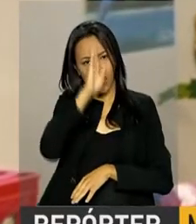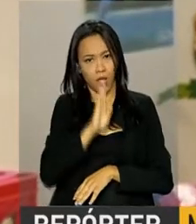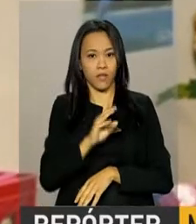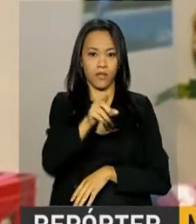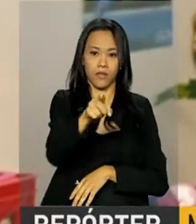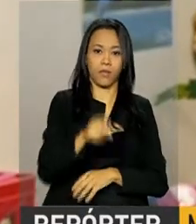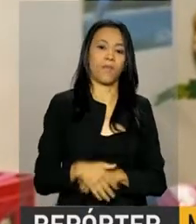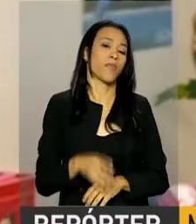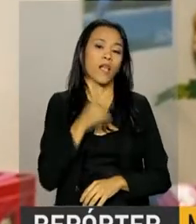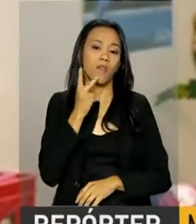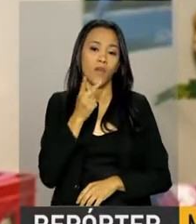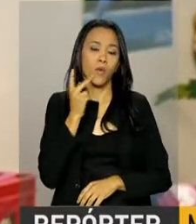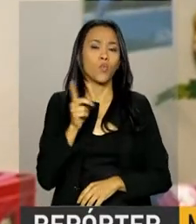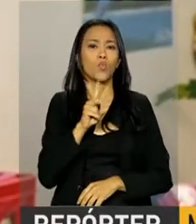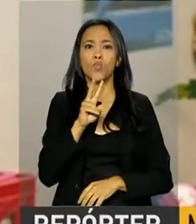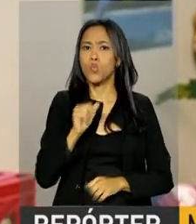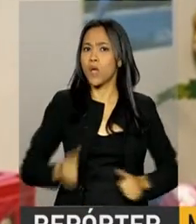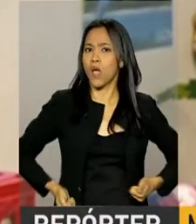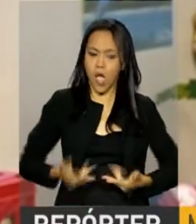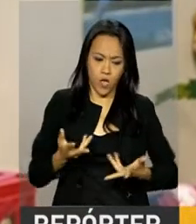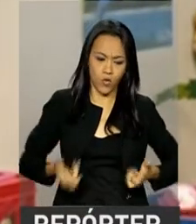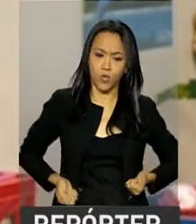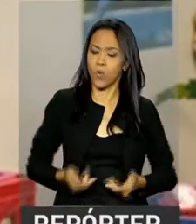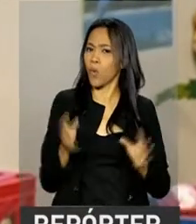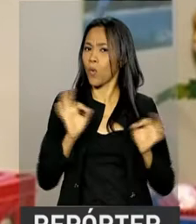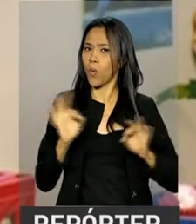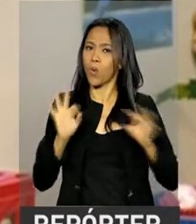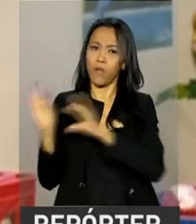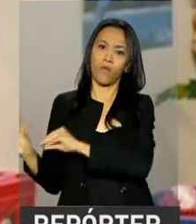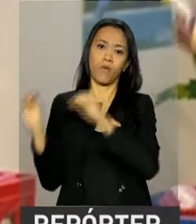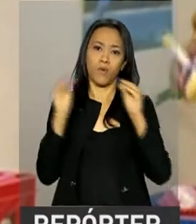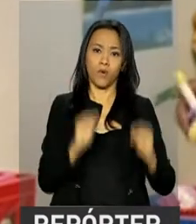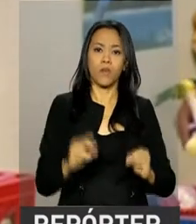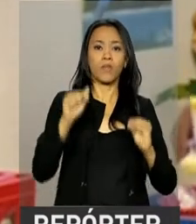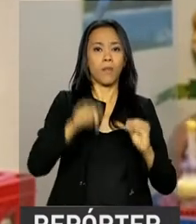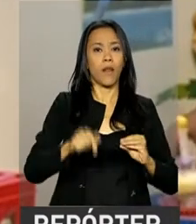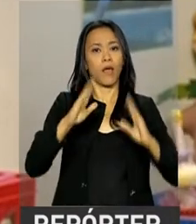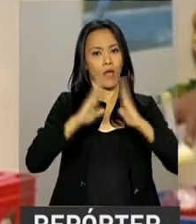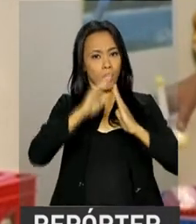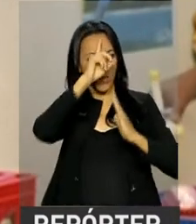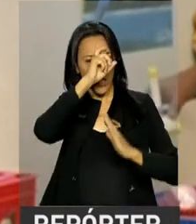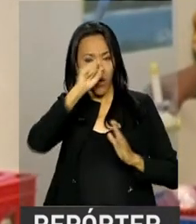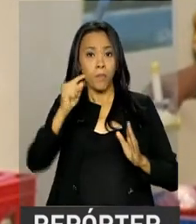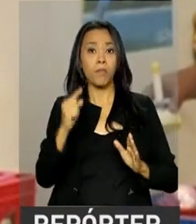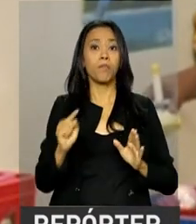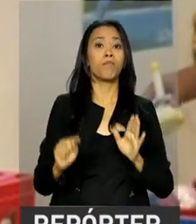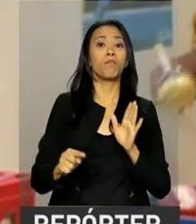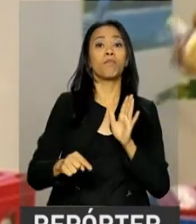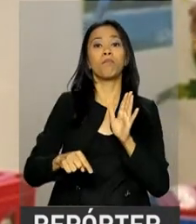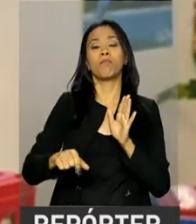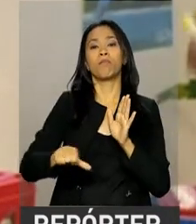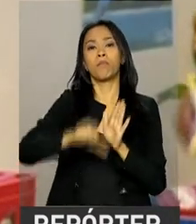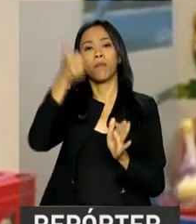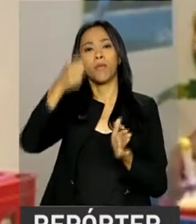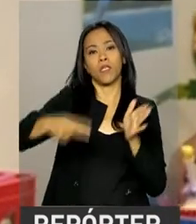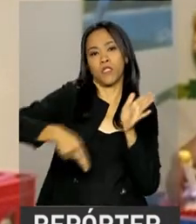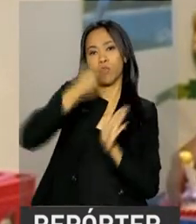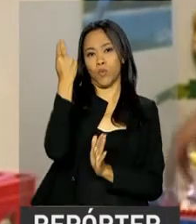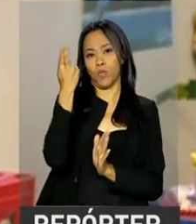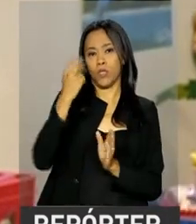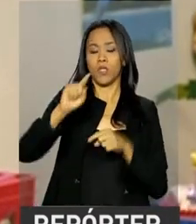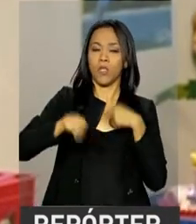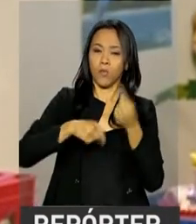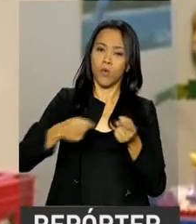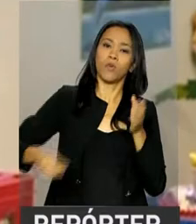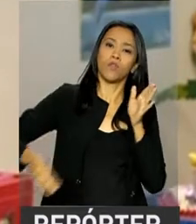nenhum. Desde que ela nasceu, foi transferida para cá, fez a primeira cirurgia. Com 1 ano e 4 meses fez